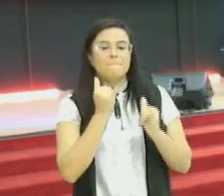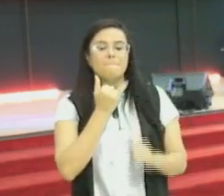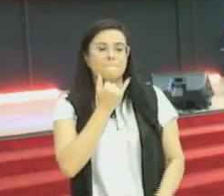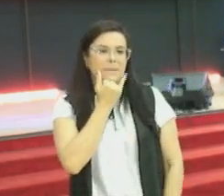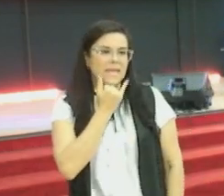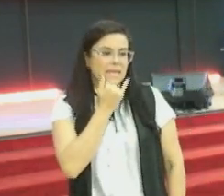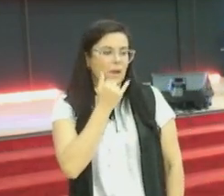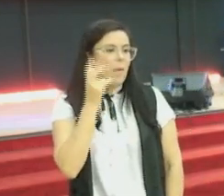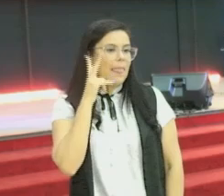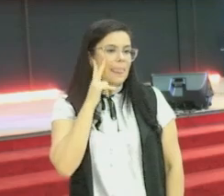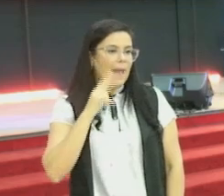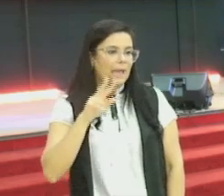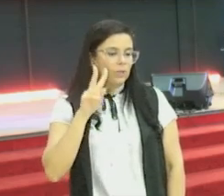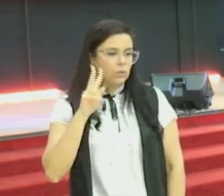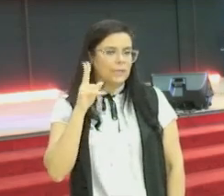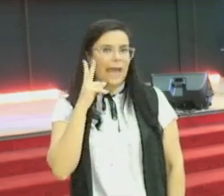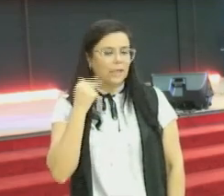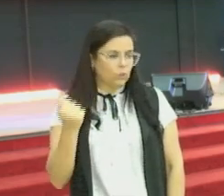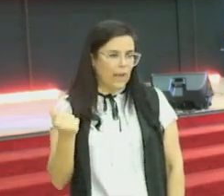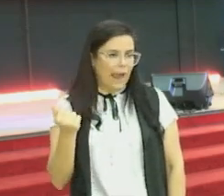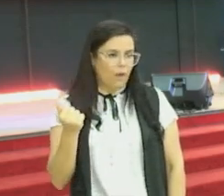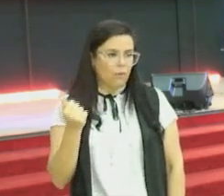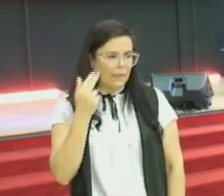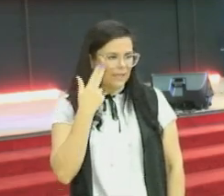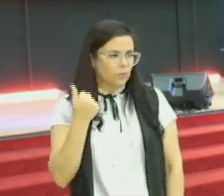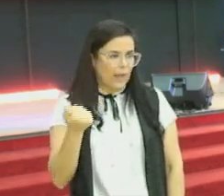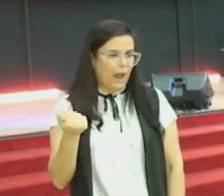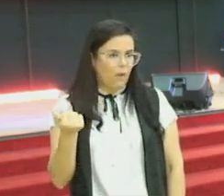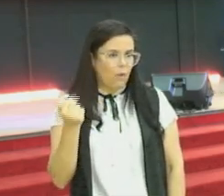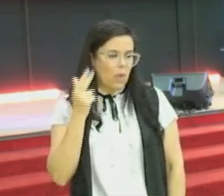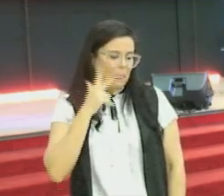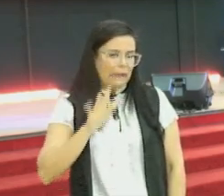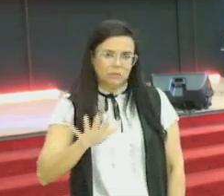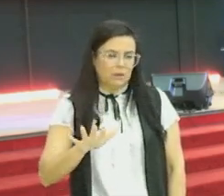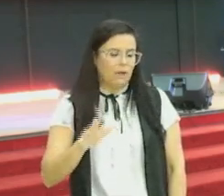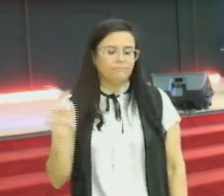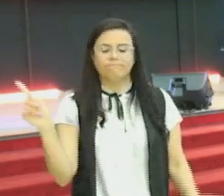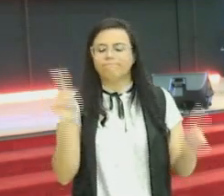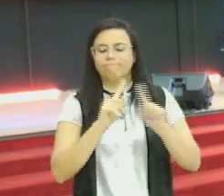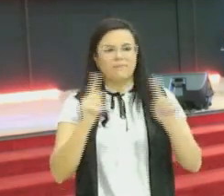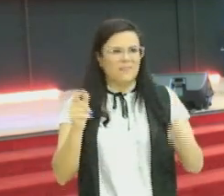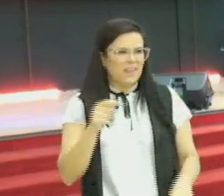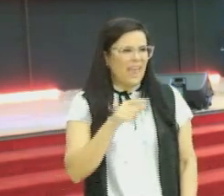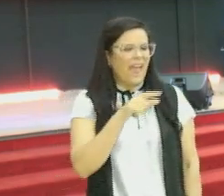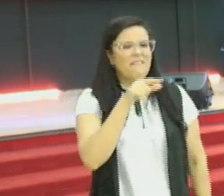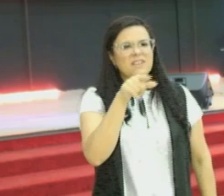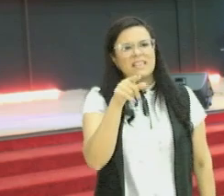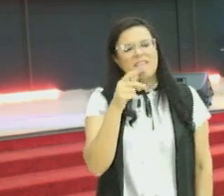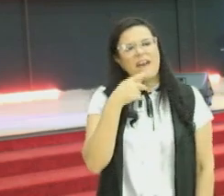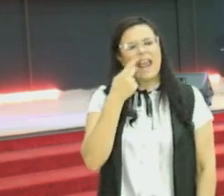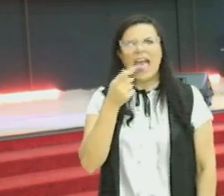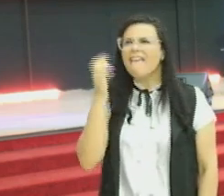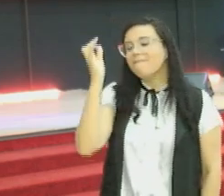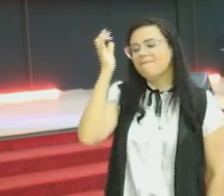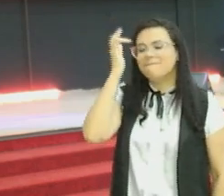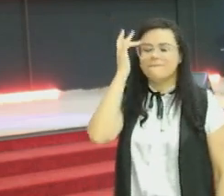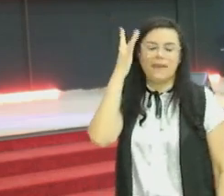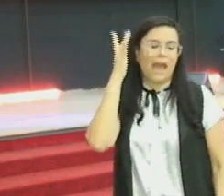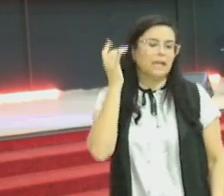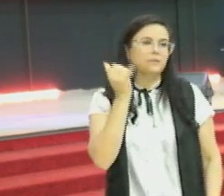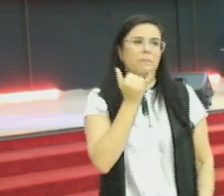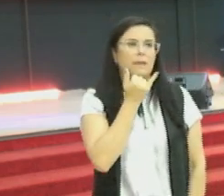natural, não, irmão. Quem dizer assim, é muito fácil perdoar, está mentindo. Perdão